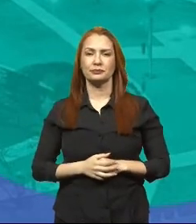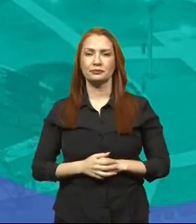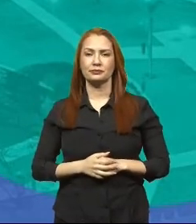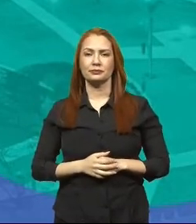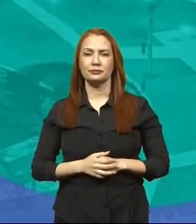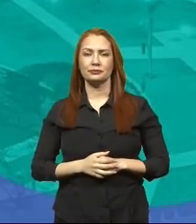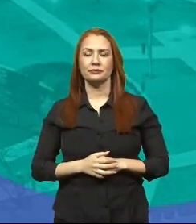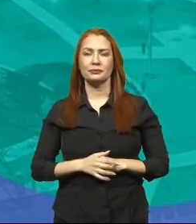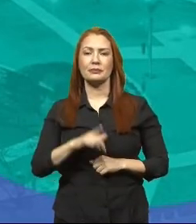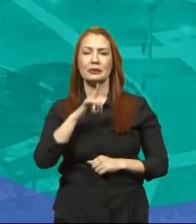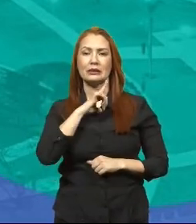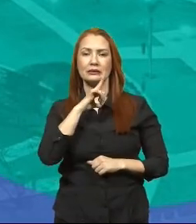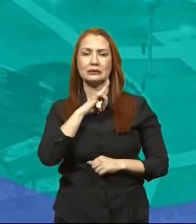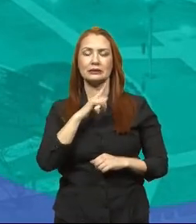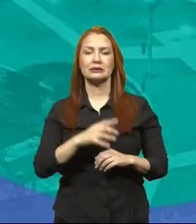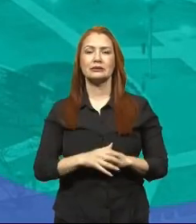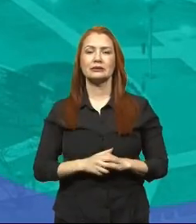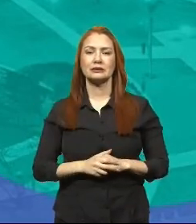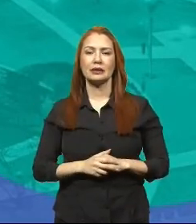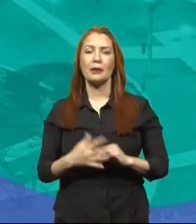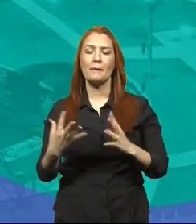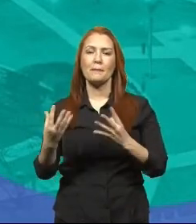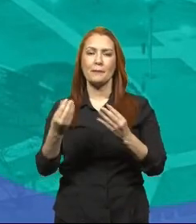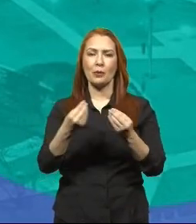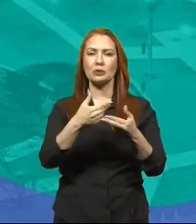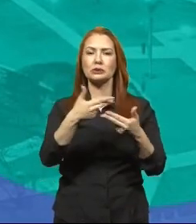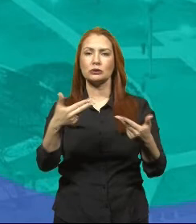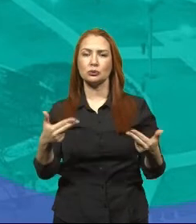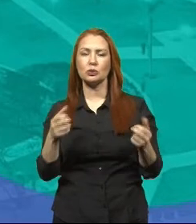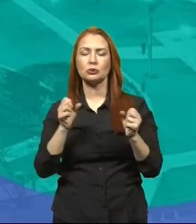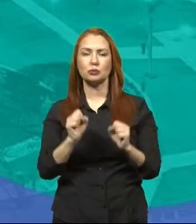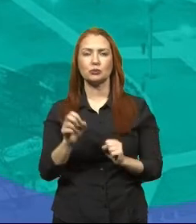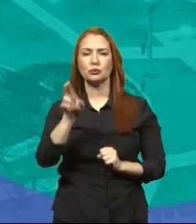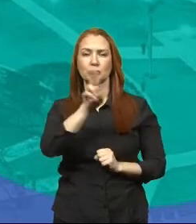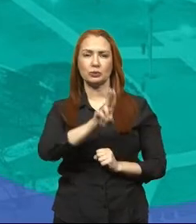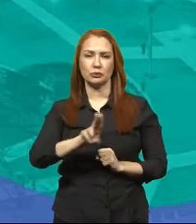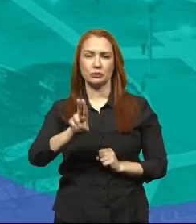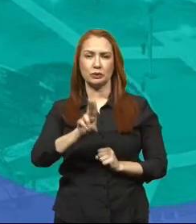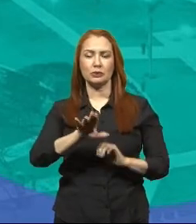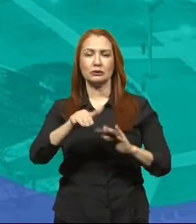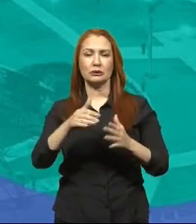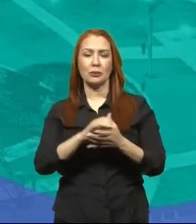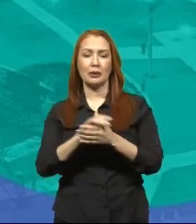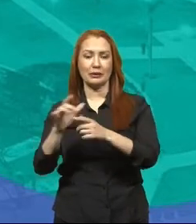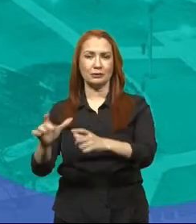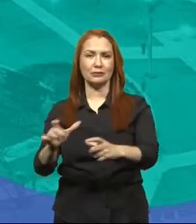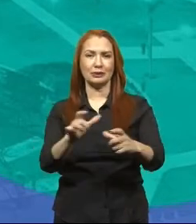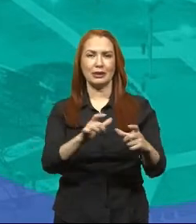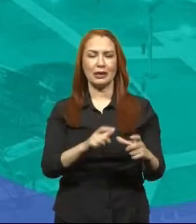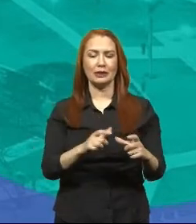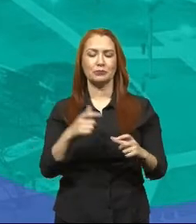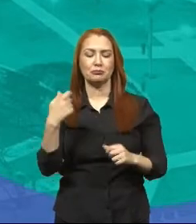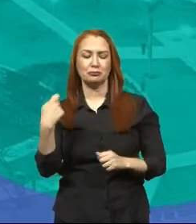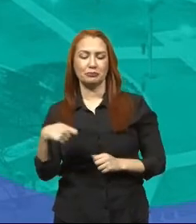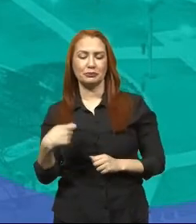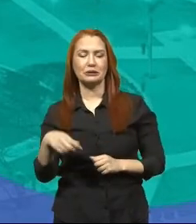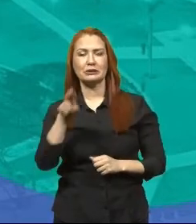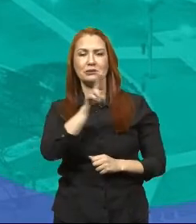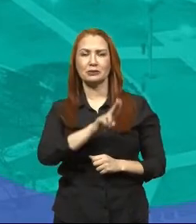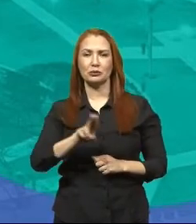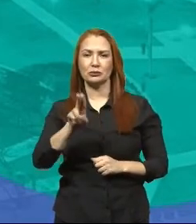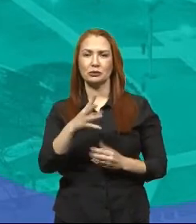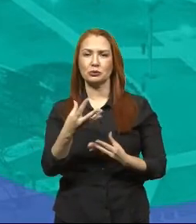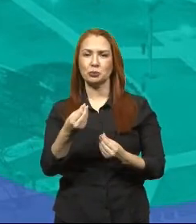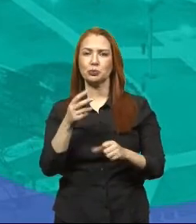A gente tem bastante passos a serem dados, e esses passos aí têm que ser dados com bastante cuidado para